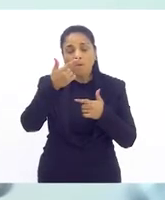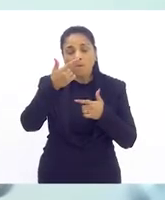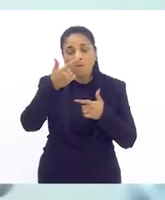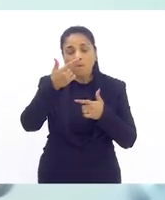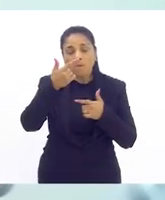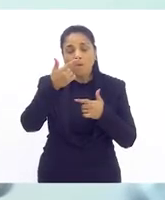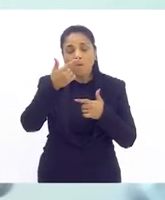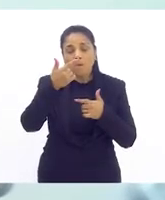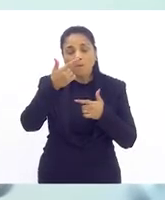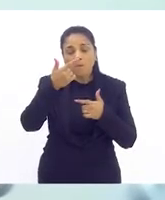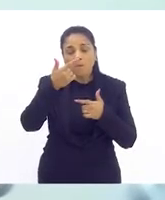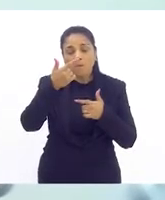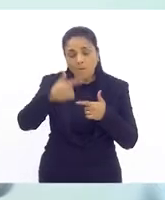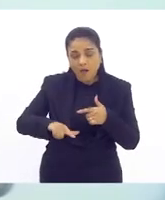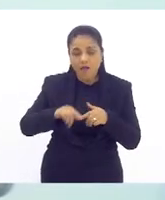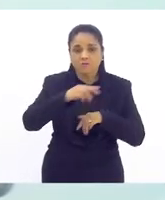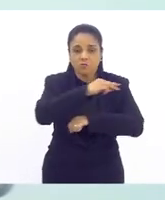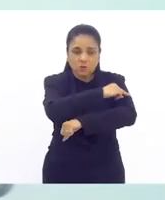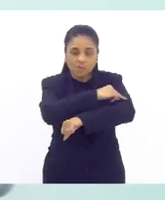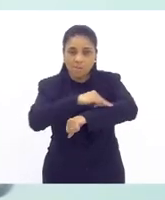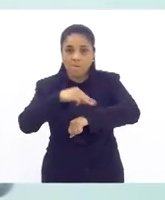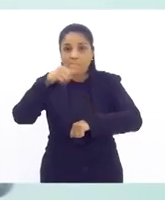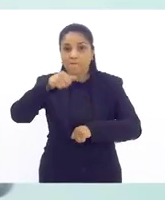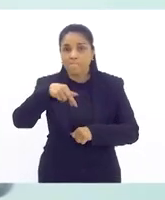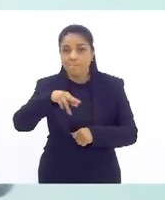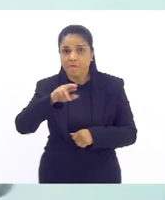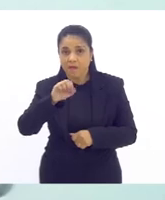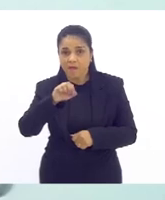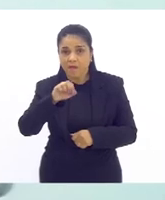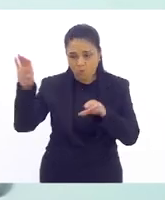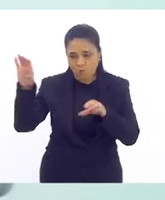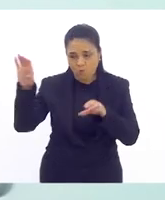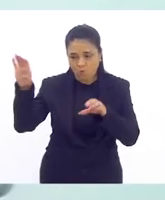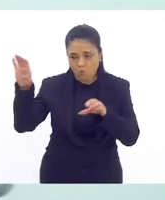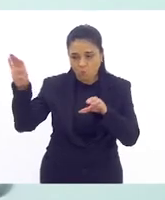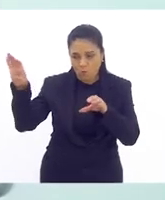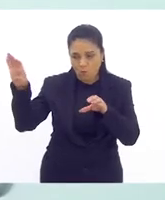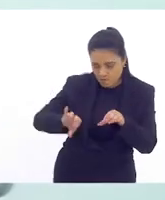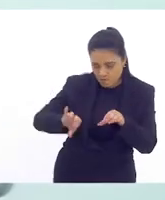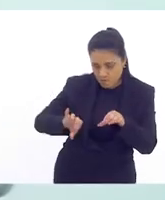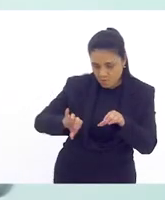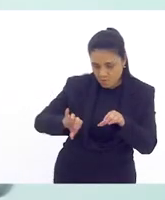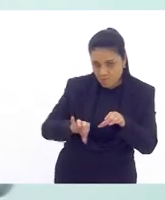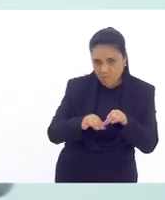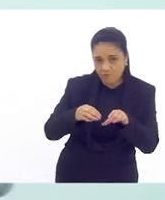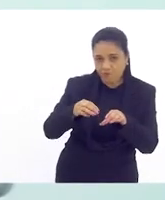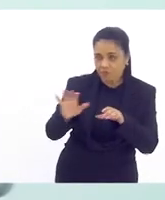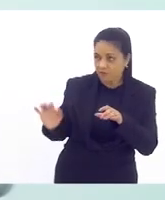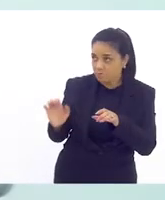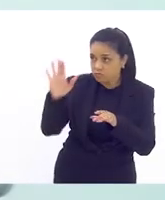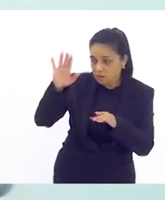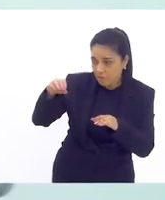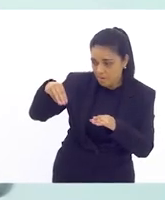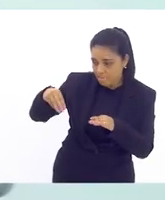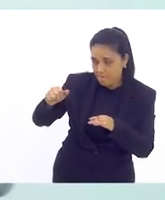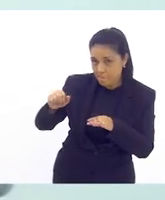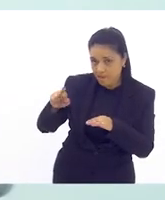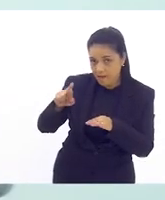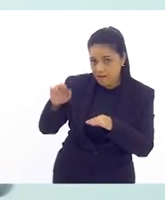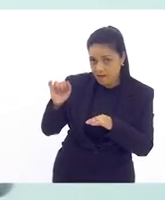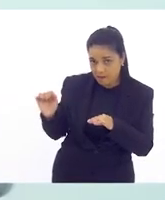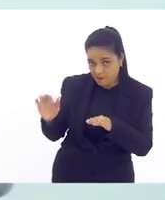da Maré e do Alemão para alegria Imaginem toda a contribuição de esgoto